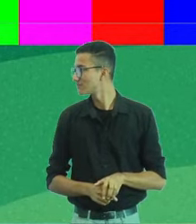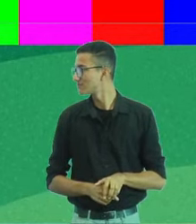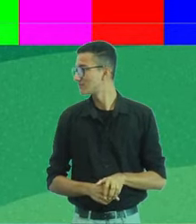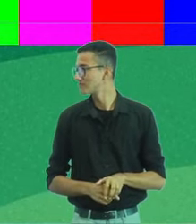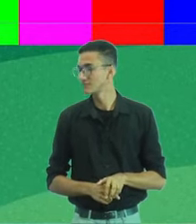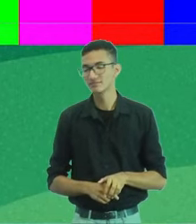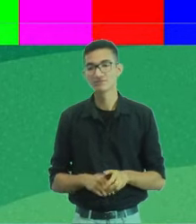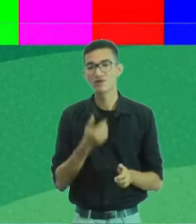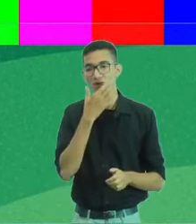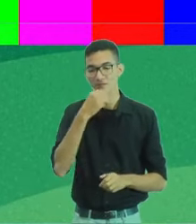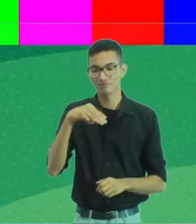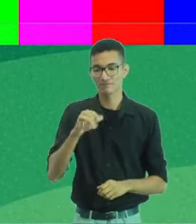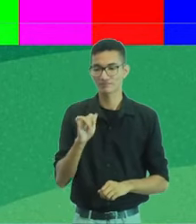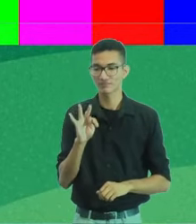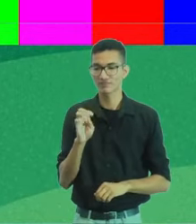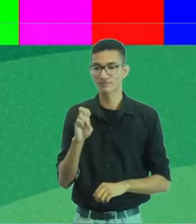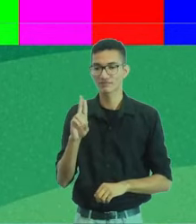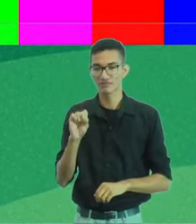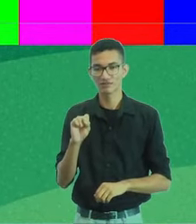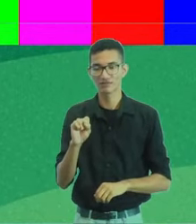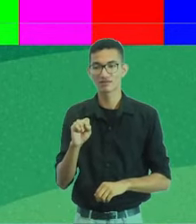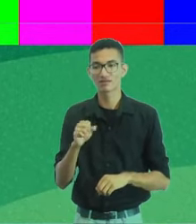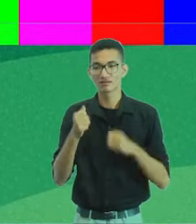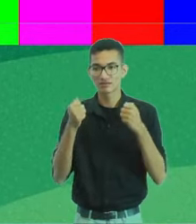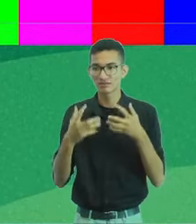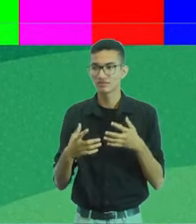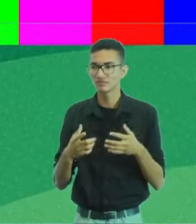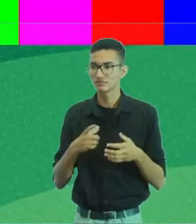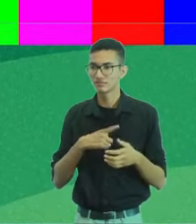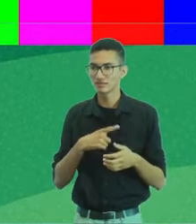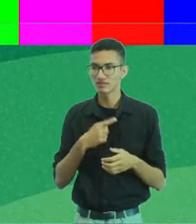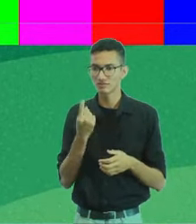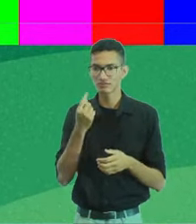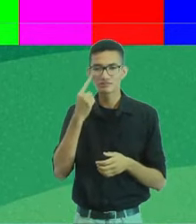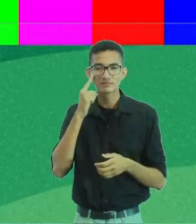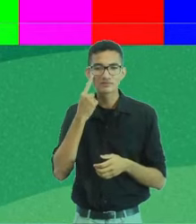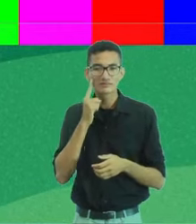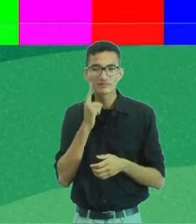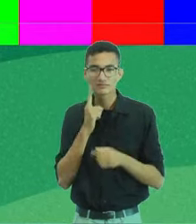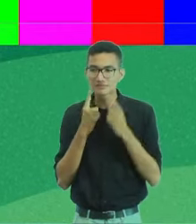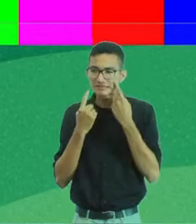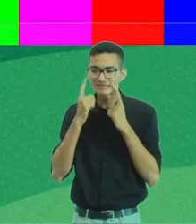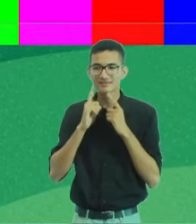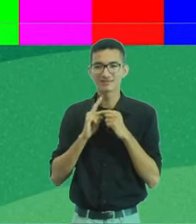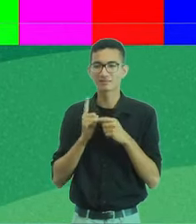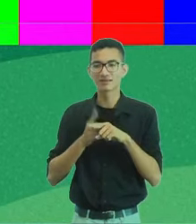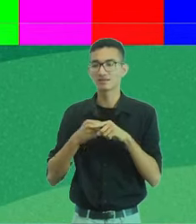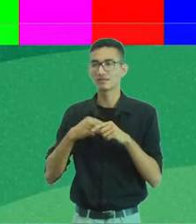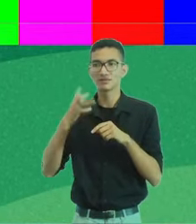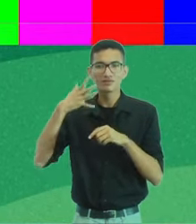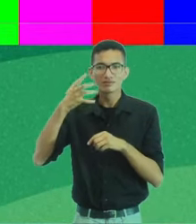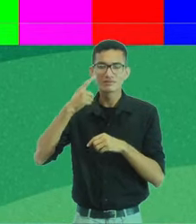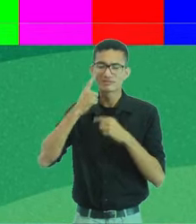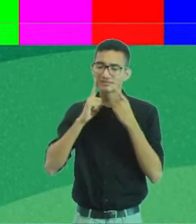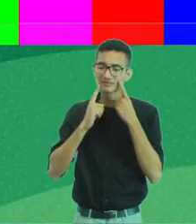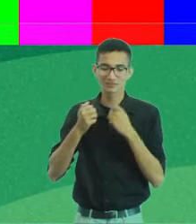o Mateus Santos disse alguém tem um cunhado de Lágrimas para me emprestar as minhas acabaram com esse